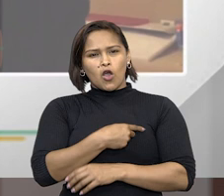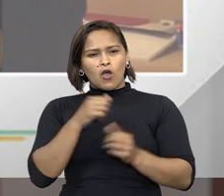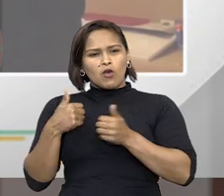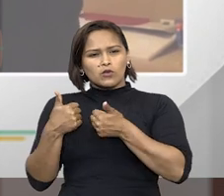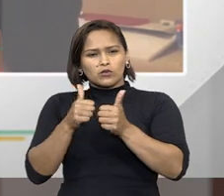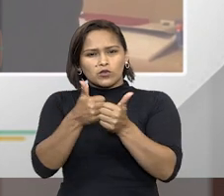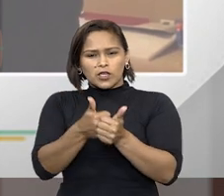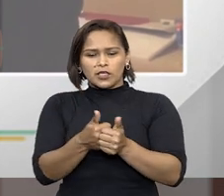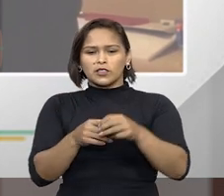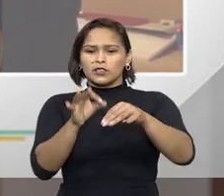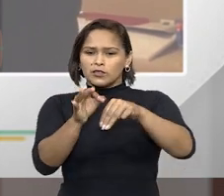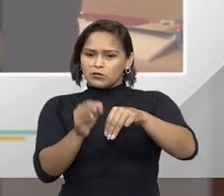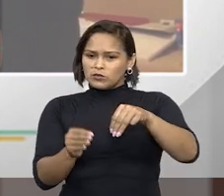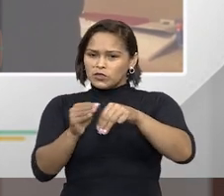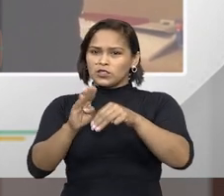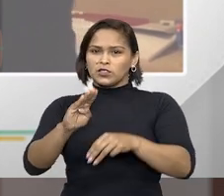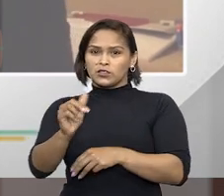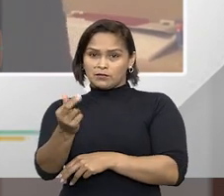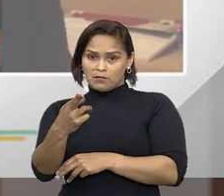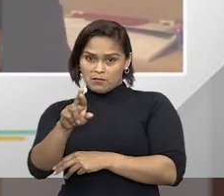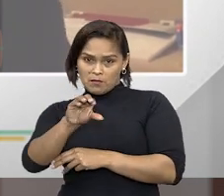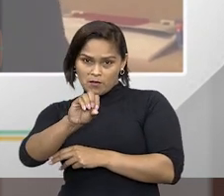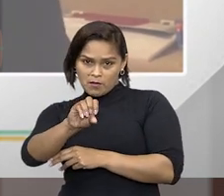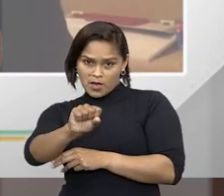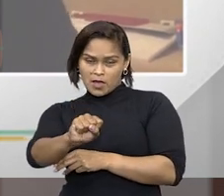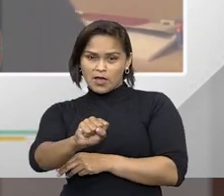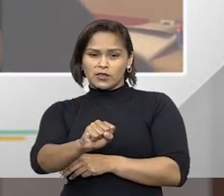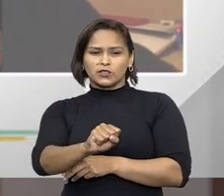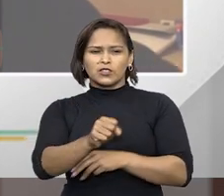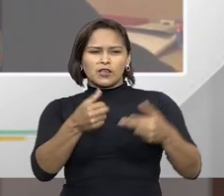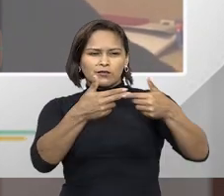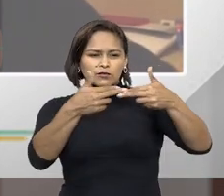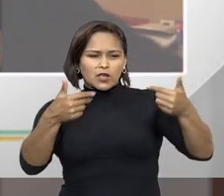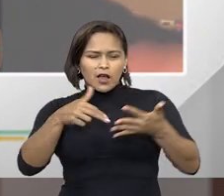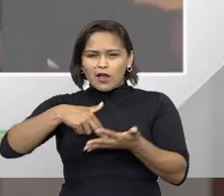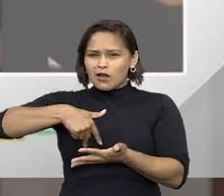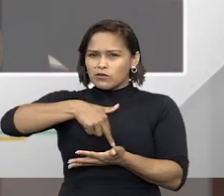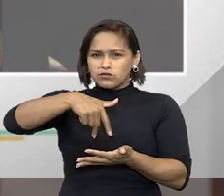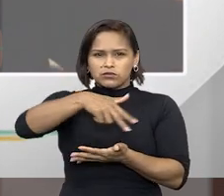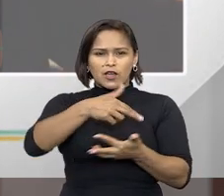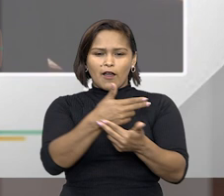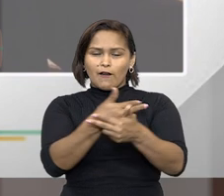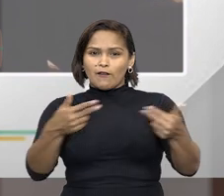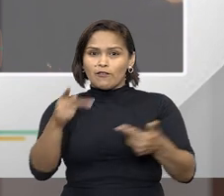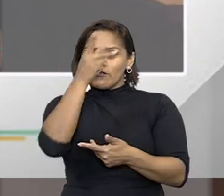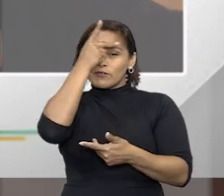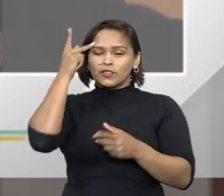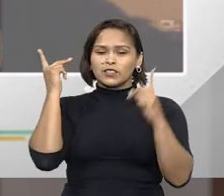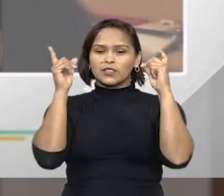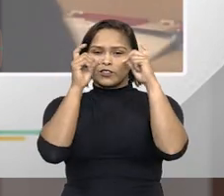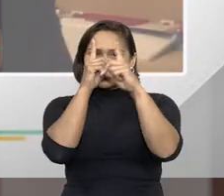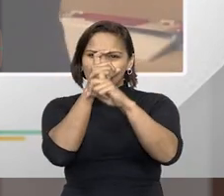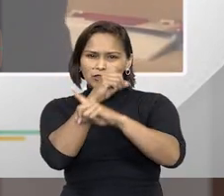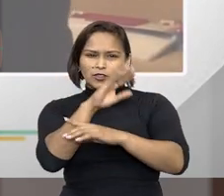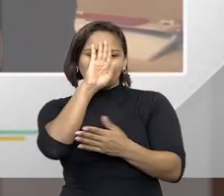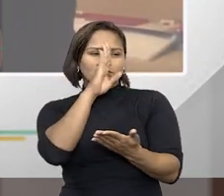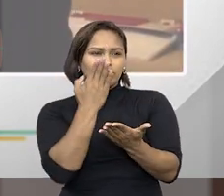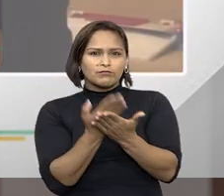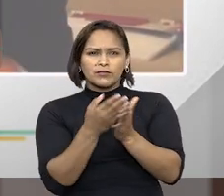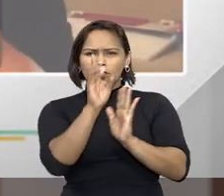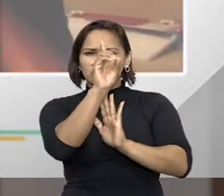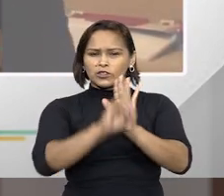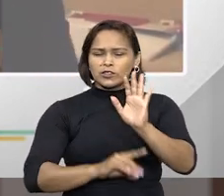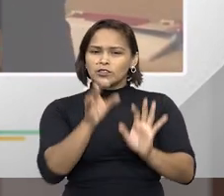disse Barbosa igualmente, desfile das vidas e dificuldades, acreditando